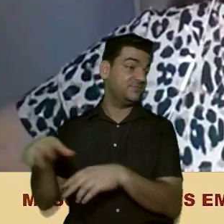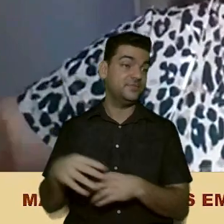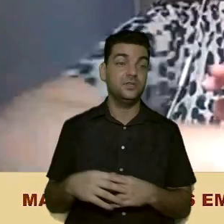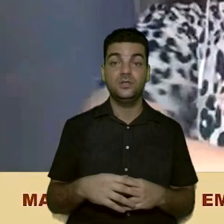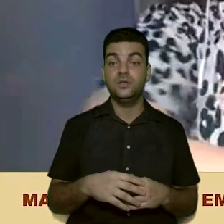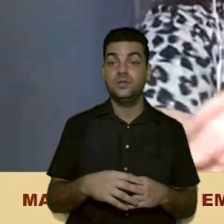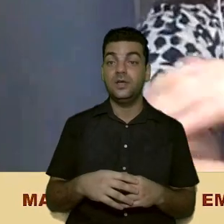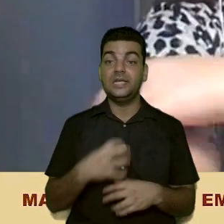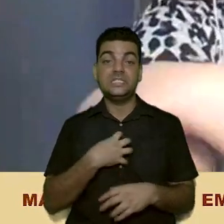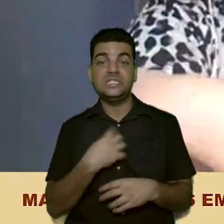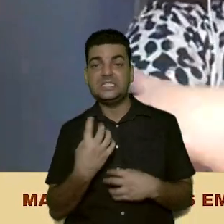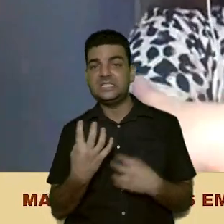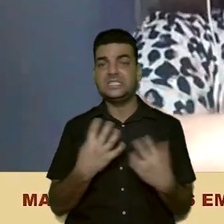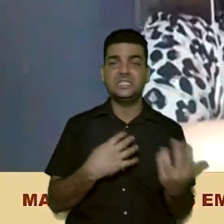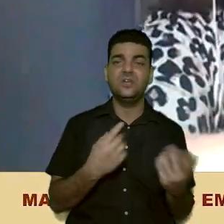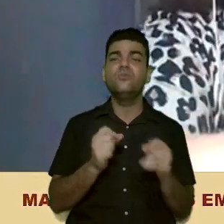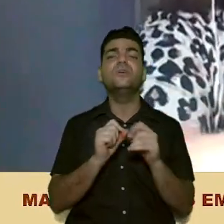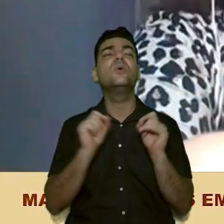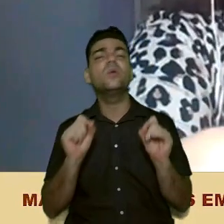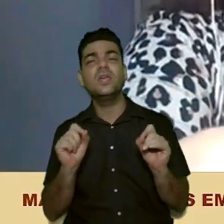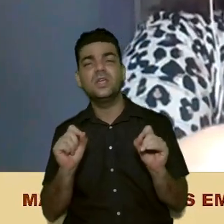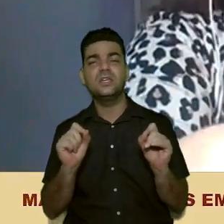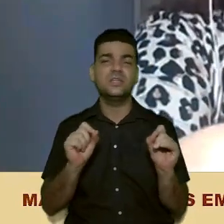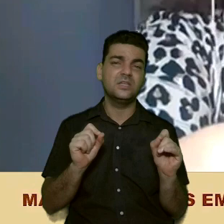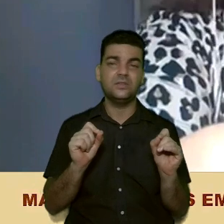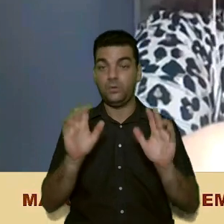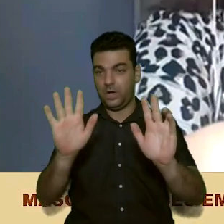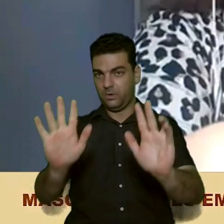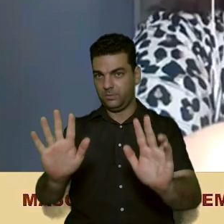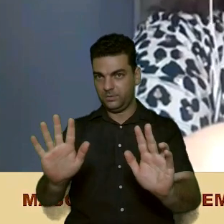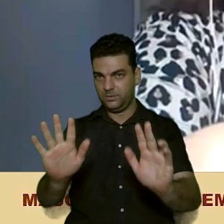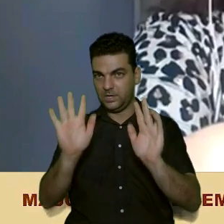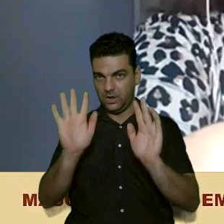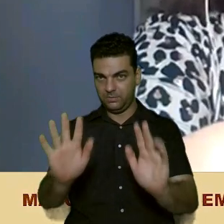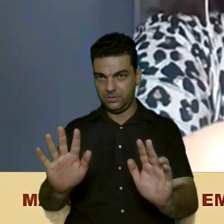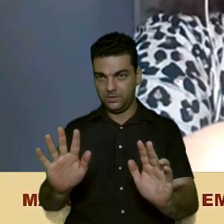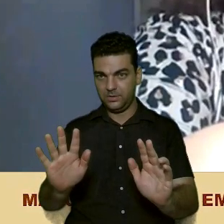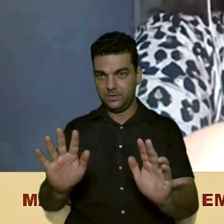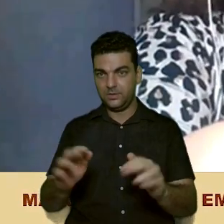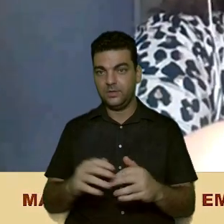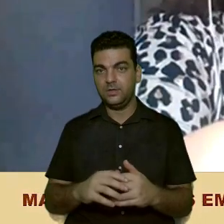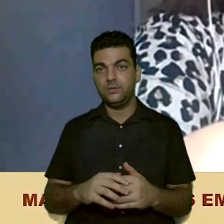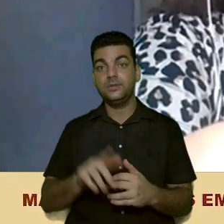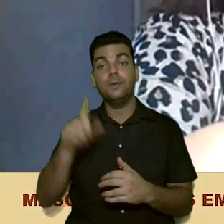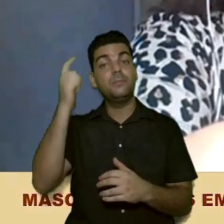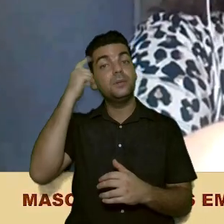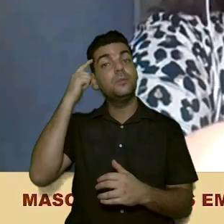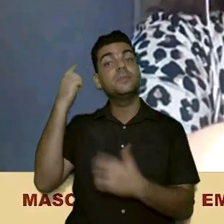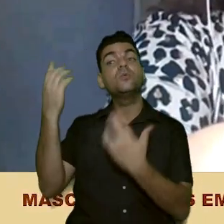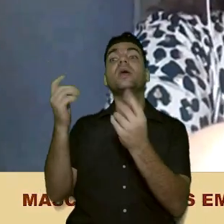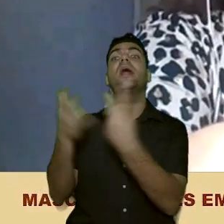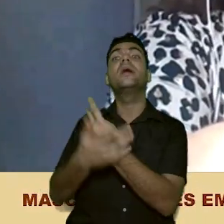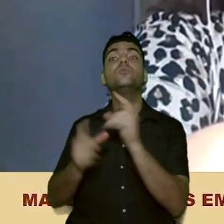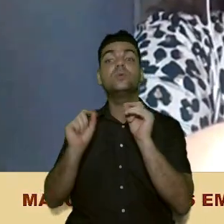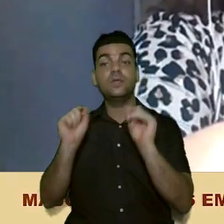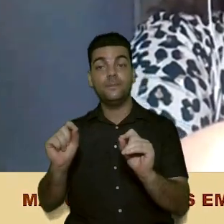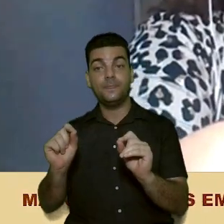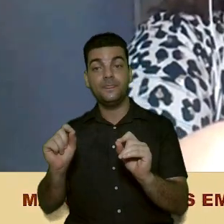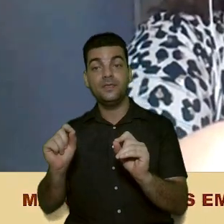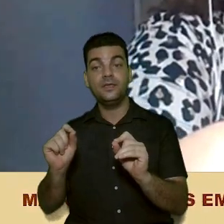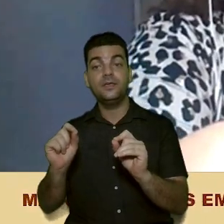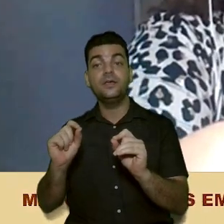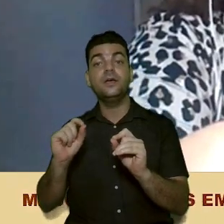fica meio deslocado, ele não sabe, então eu falo, calma, primeiro você tem que desconstruir tudo que foi construído errado aí, e começar depois